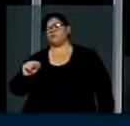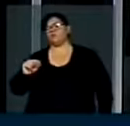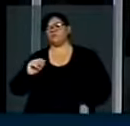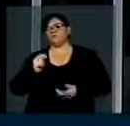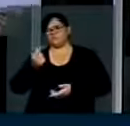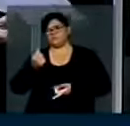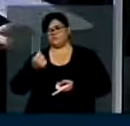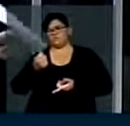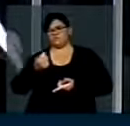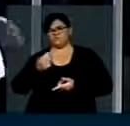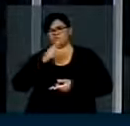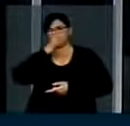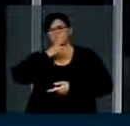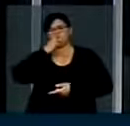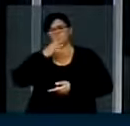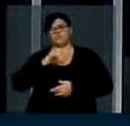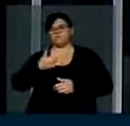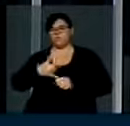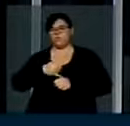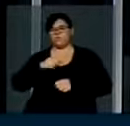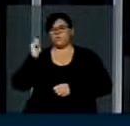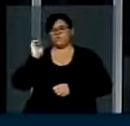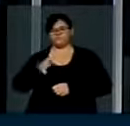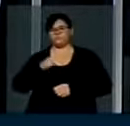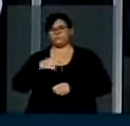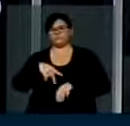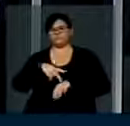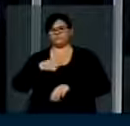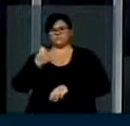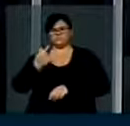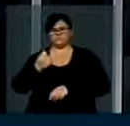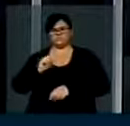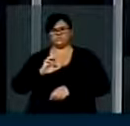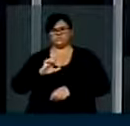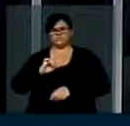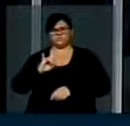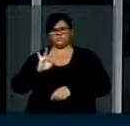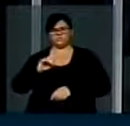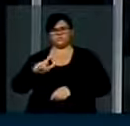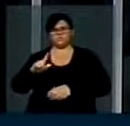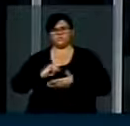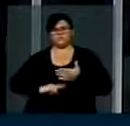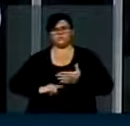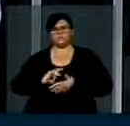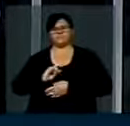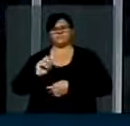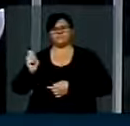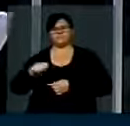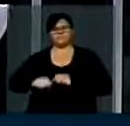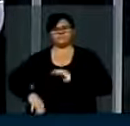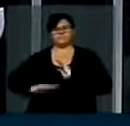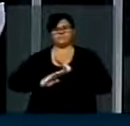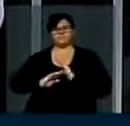óleo, muito maior do que a União. Um edital com excedente em óleo para a União que pode chegar a